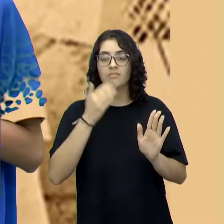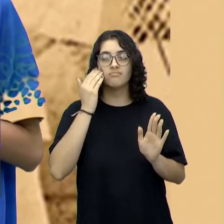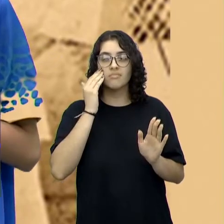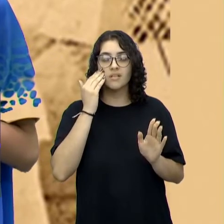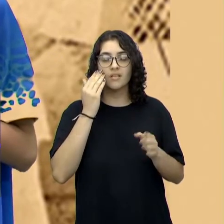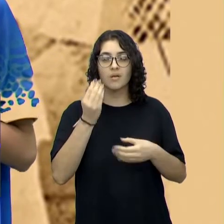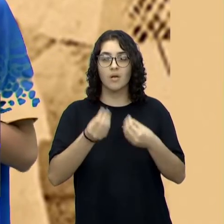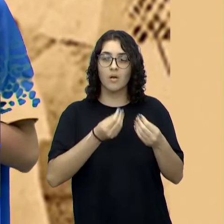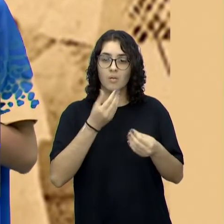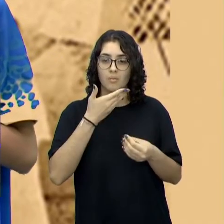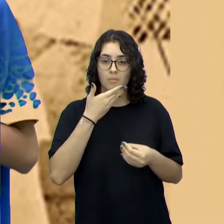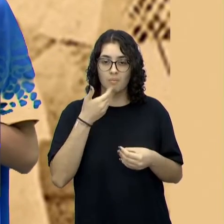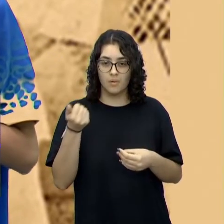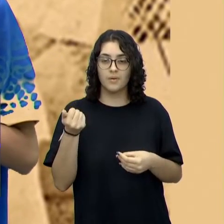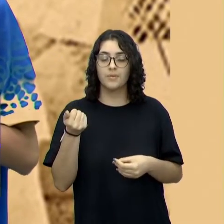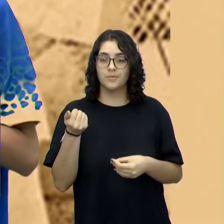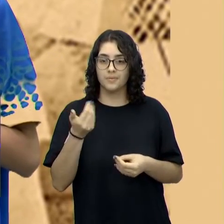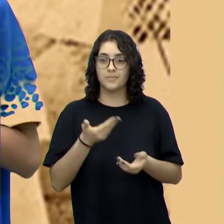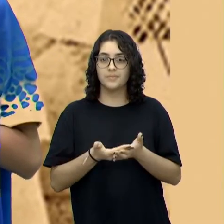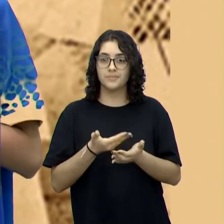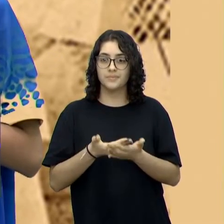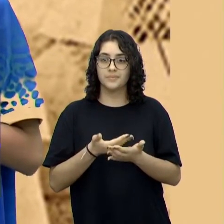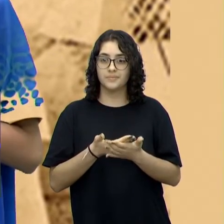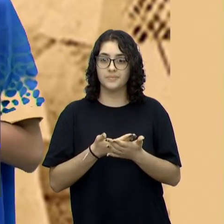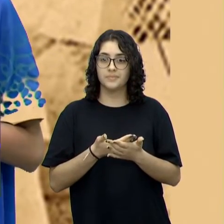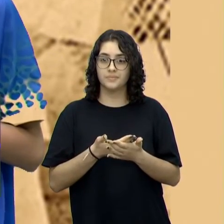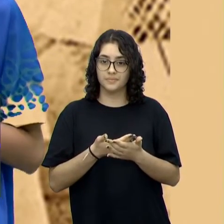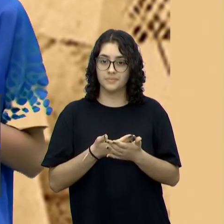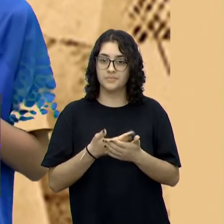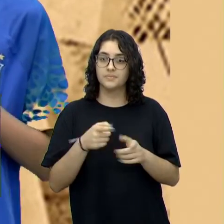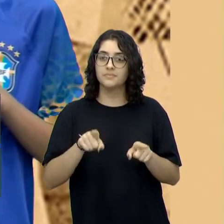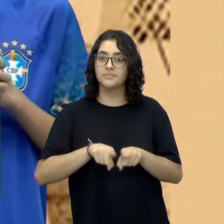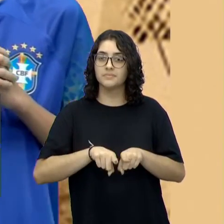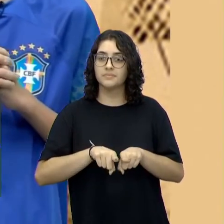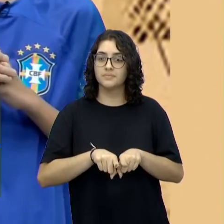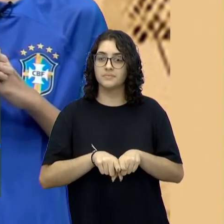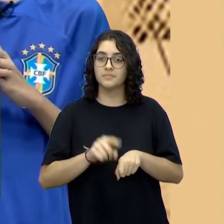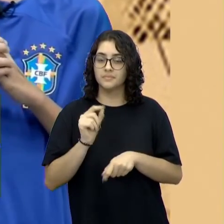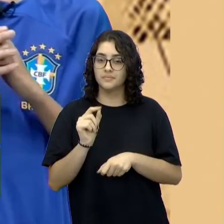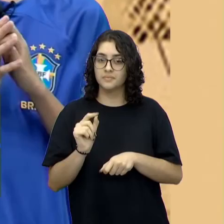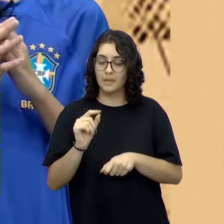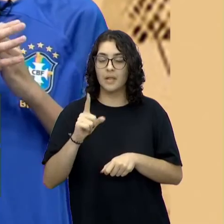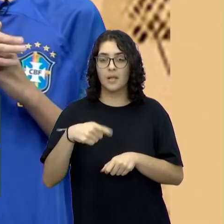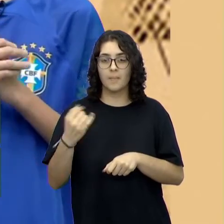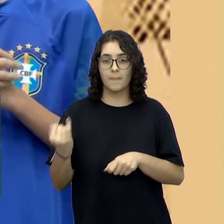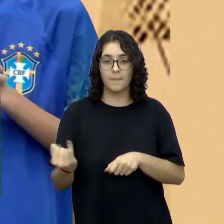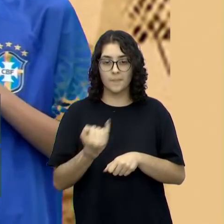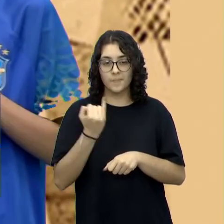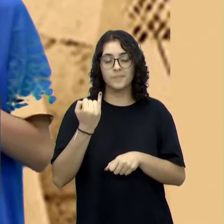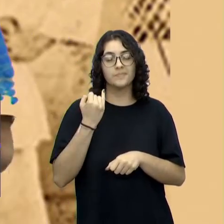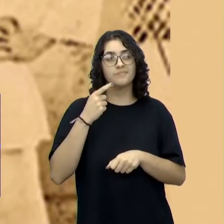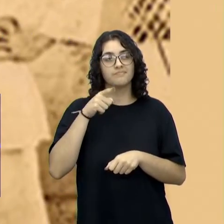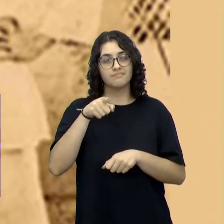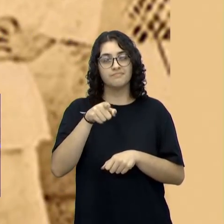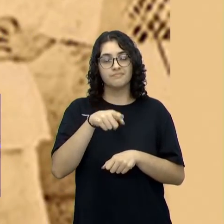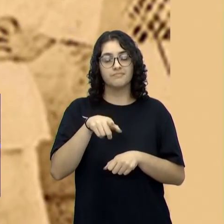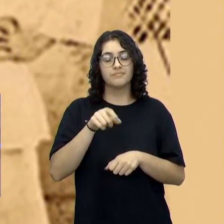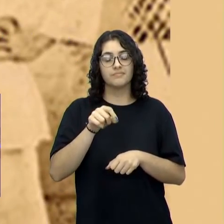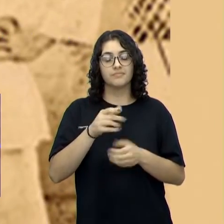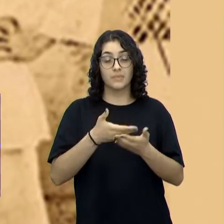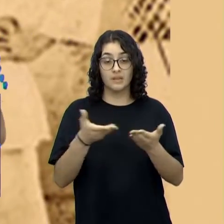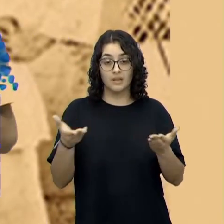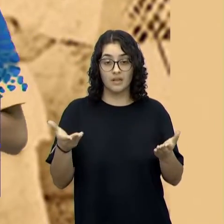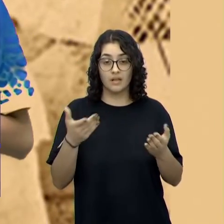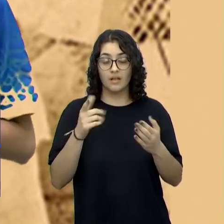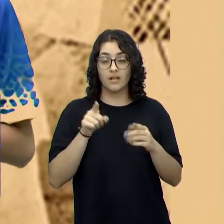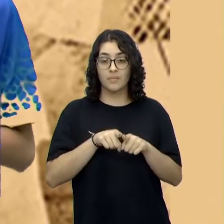entender melhor ainda a aula aí, né. E também, que eu acho que é uma coisa importante de vocês também avaliarem,